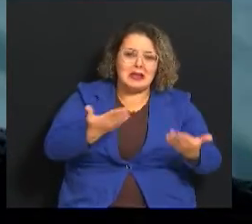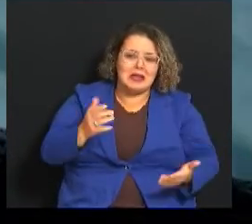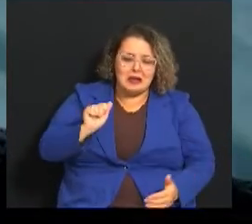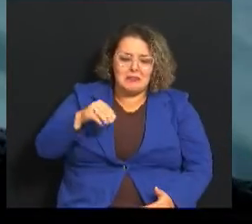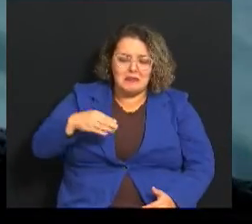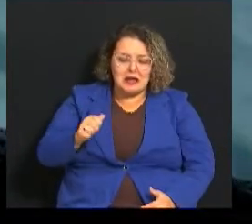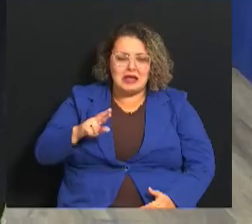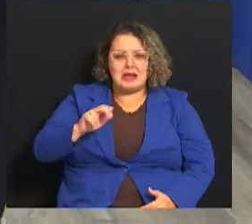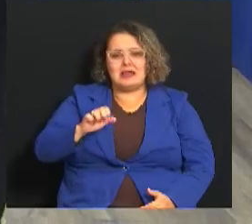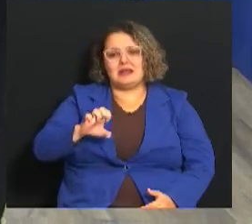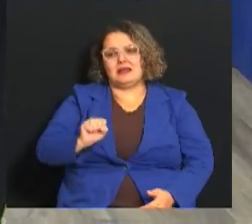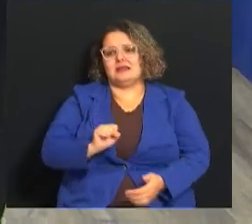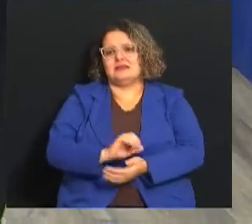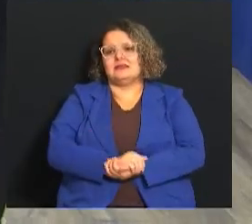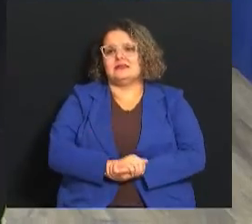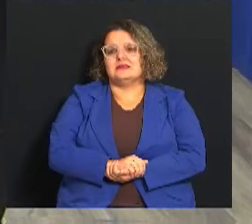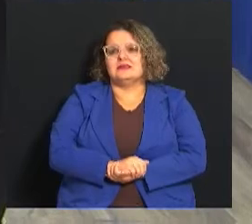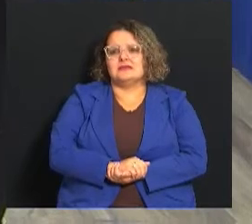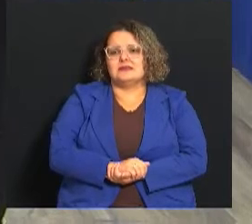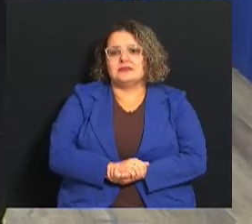público.